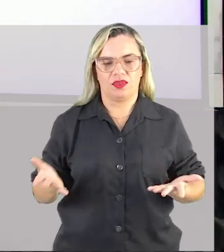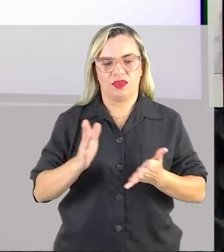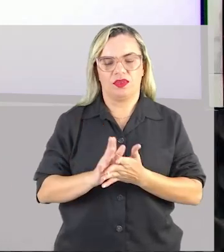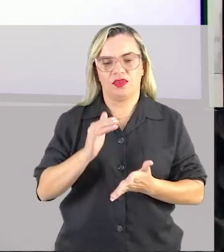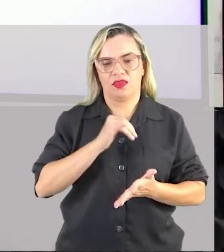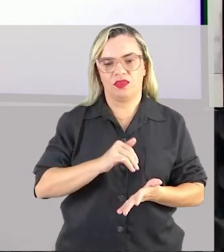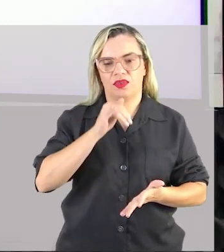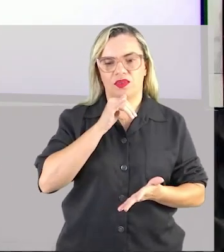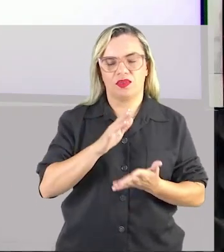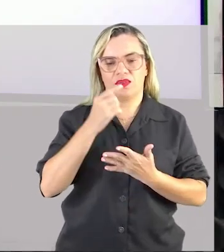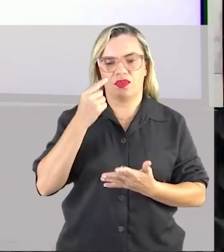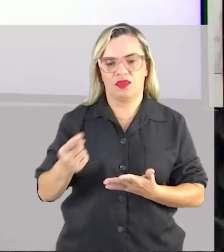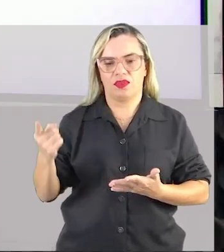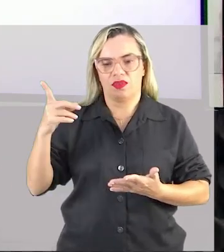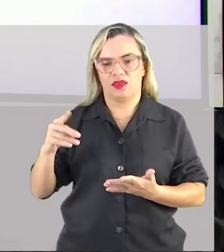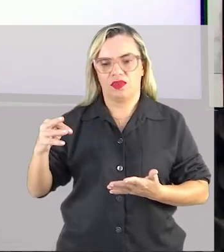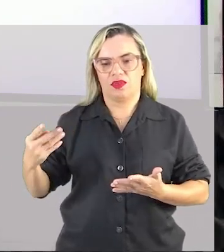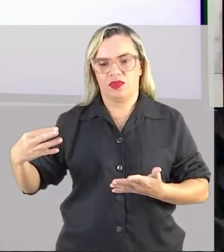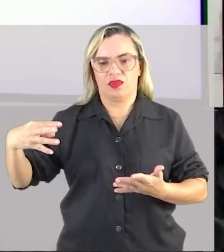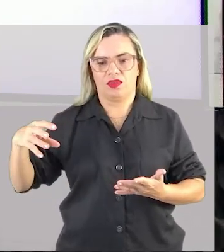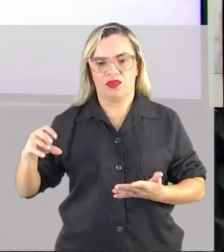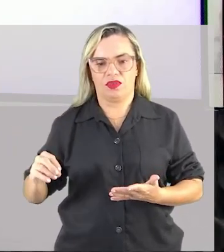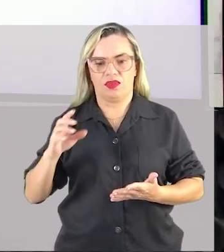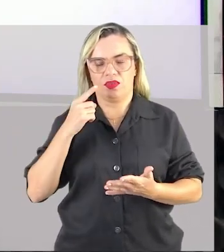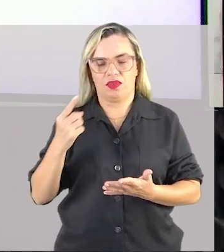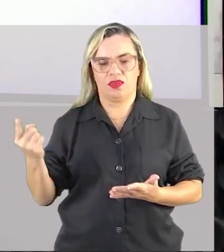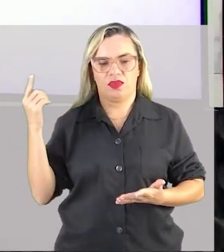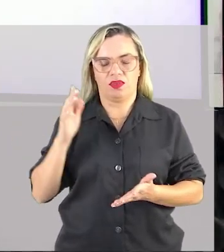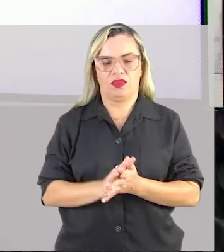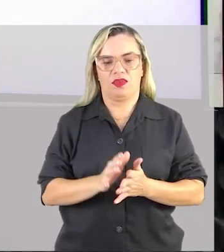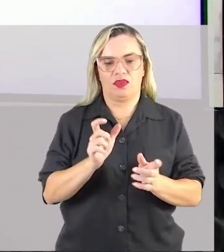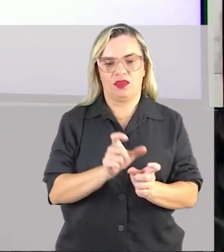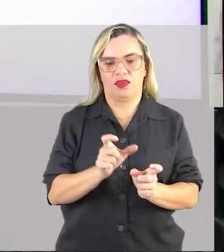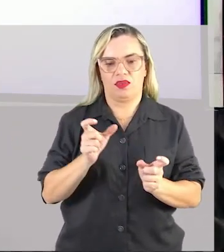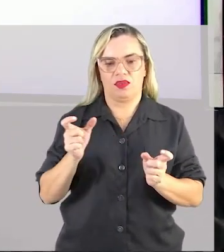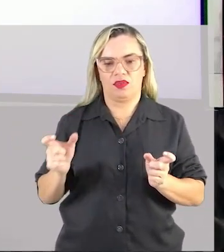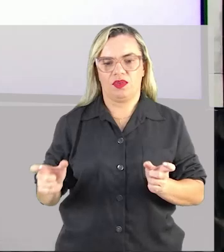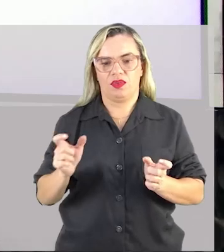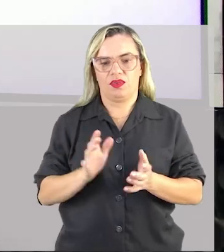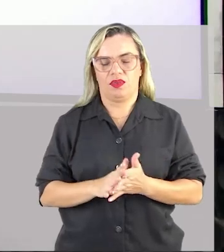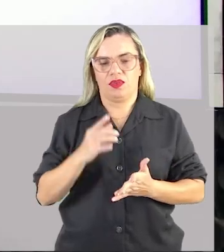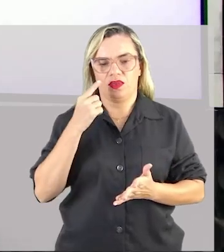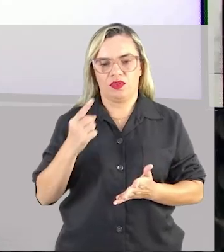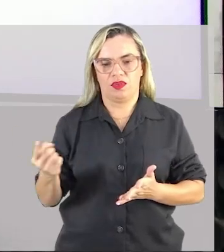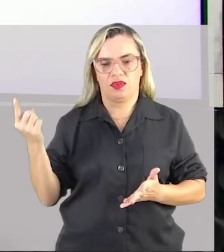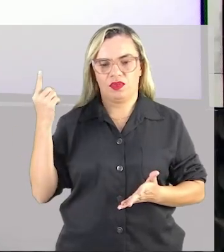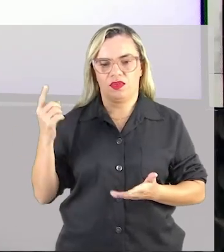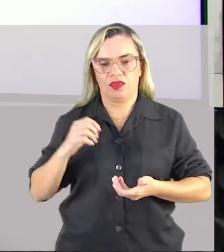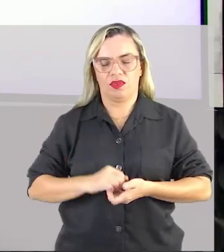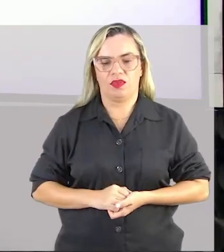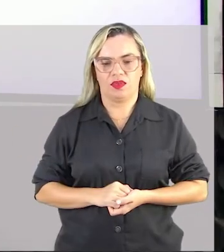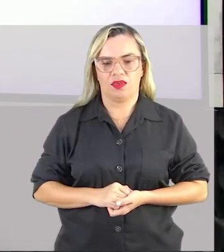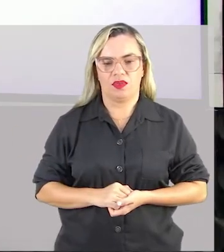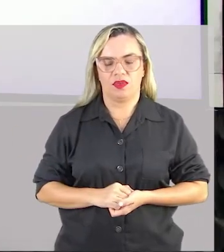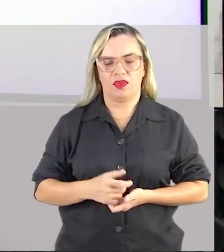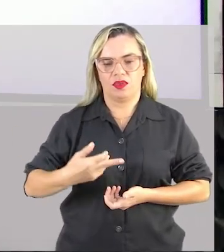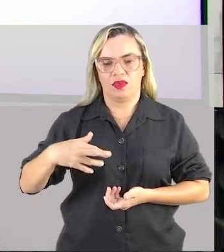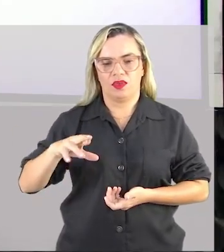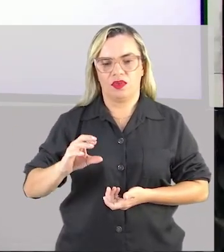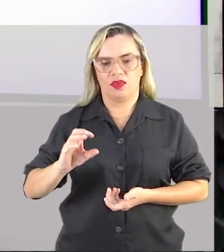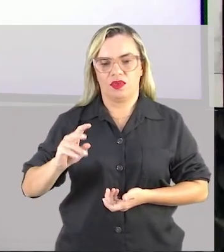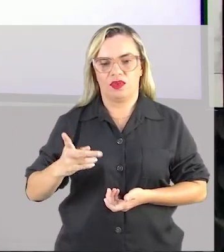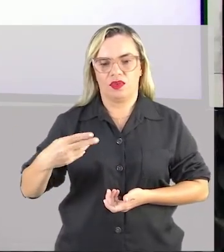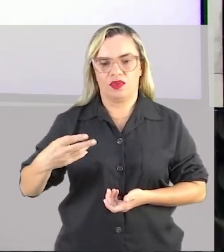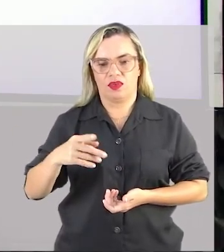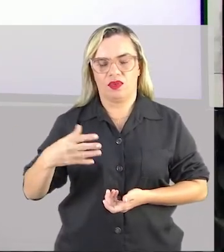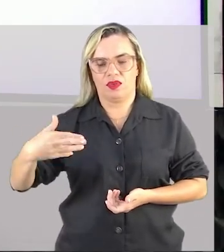o desechar, o seu sinônimo será o rechazar, tá certo? E aí, um caso também de sinônimo